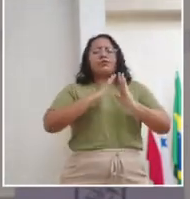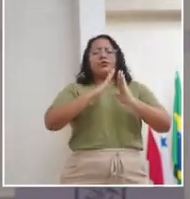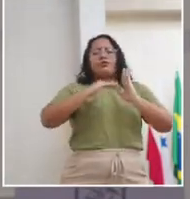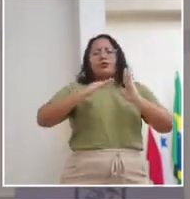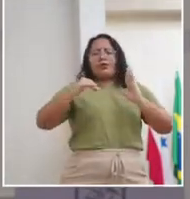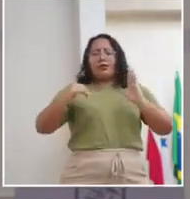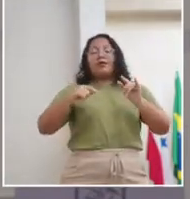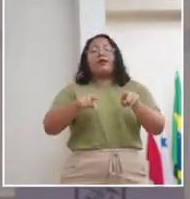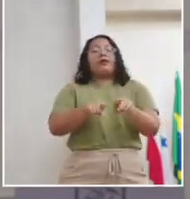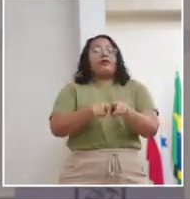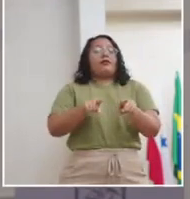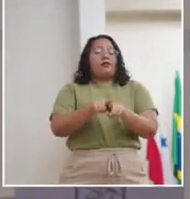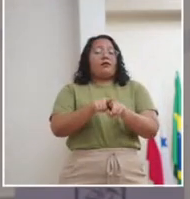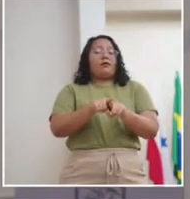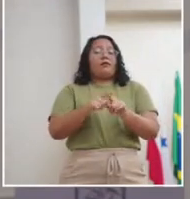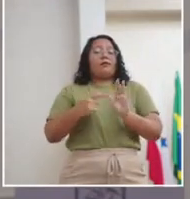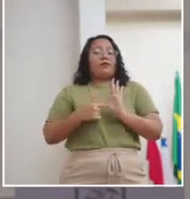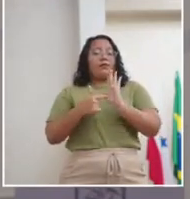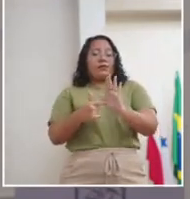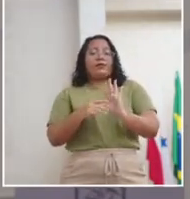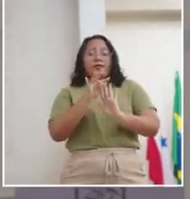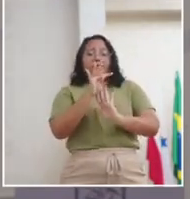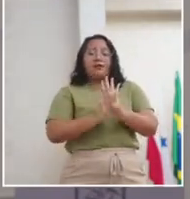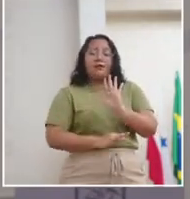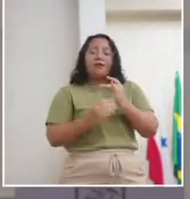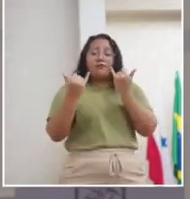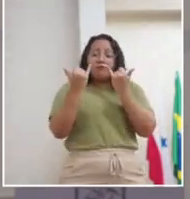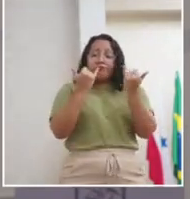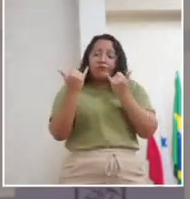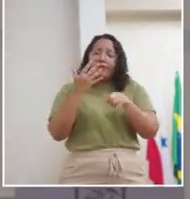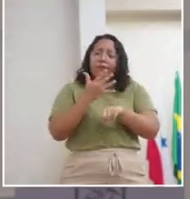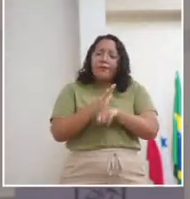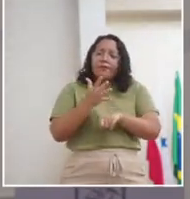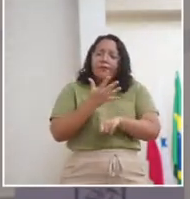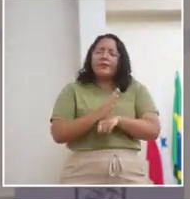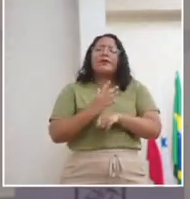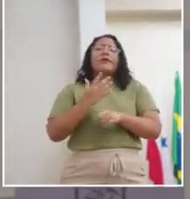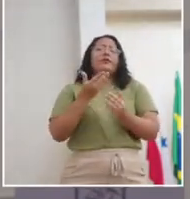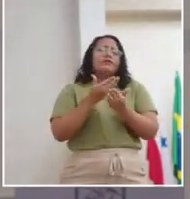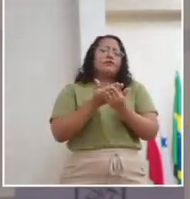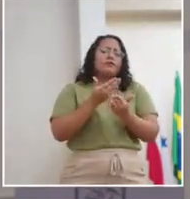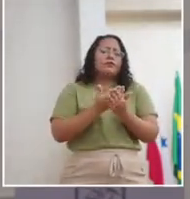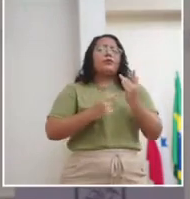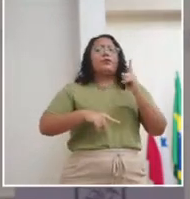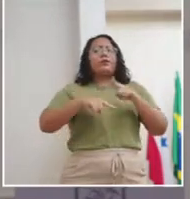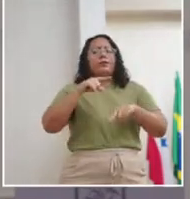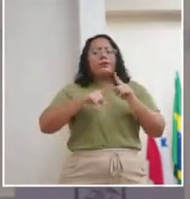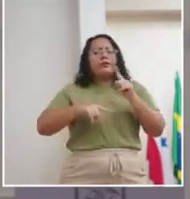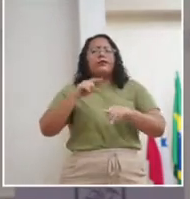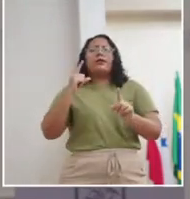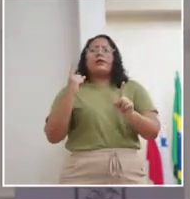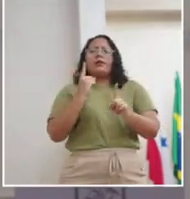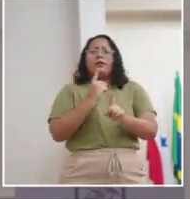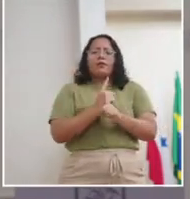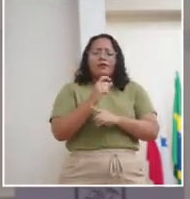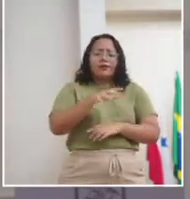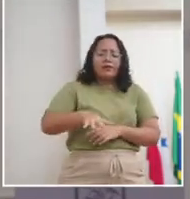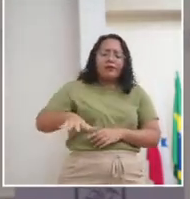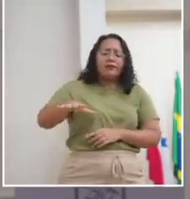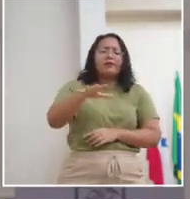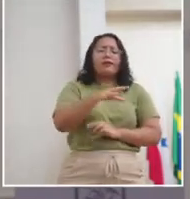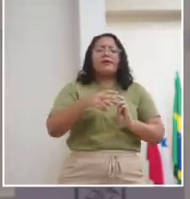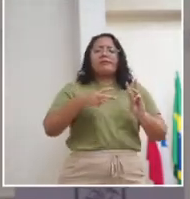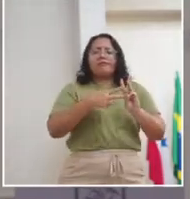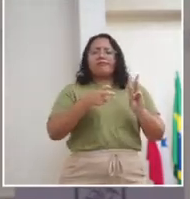ela oferece em seus textos informações práticas necessárias para os estudos dos objetos encontrados nas aldeias e recolhidos